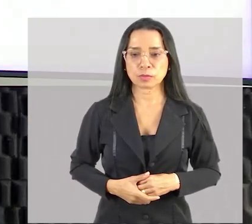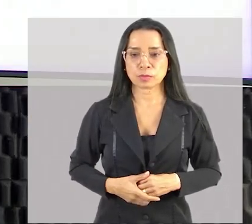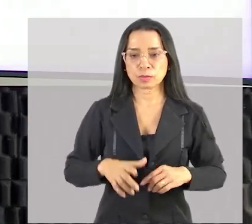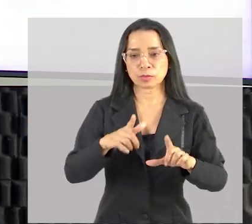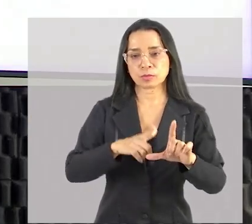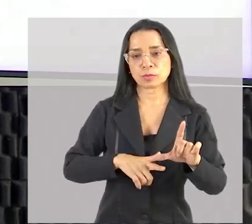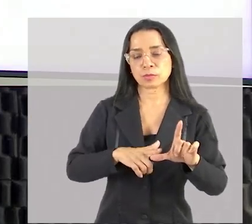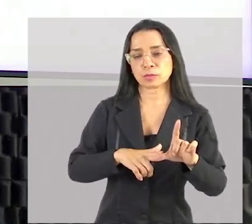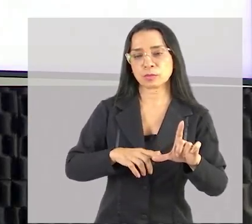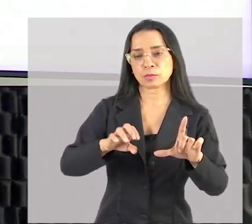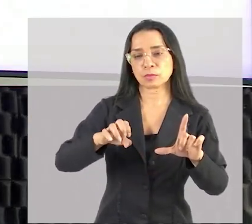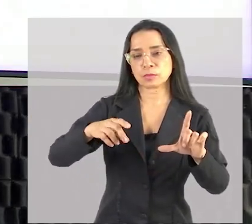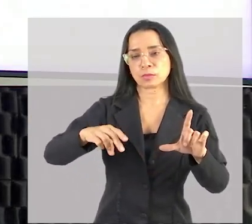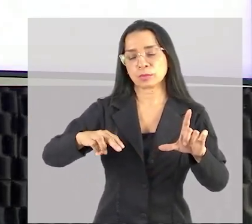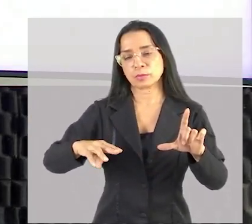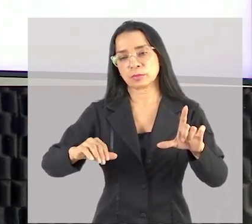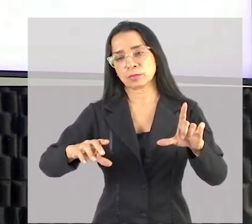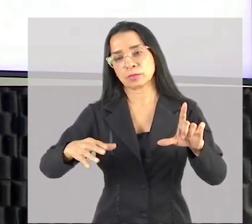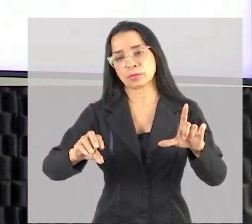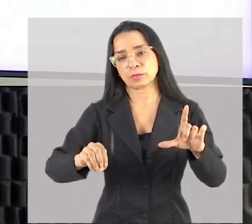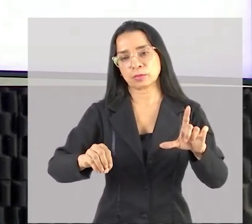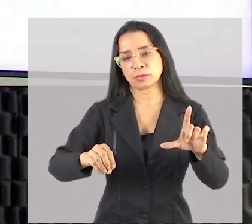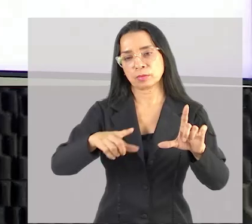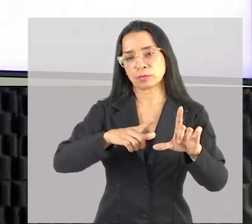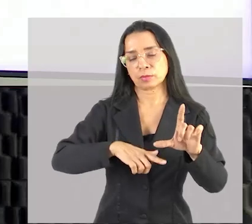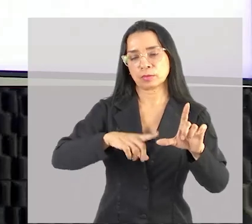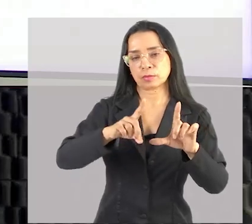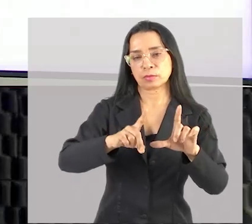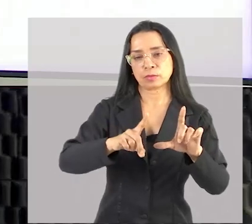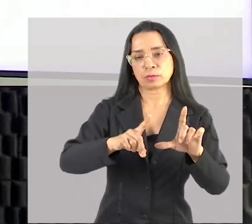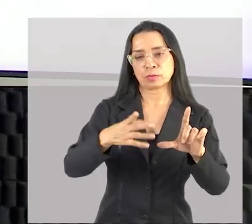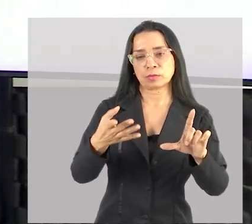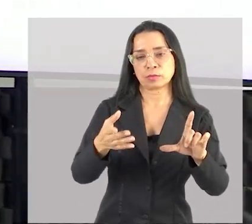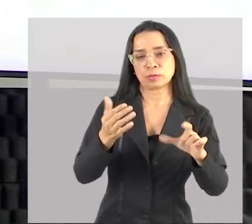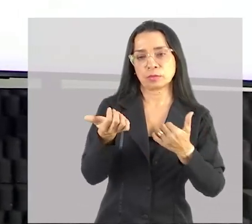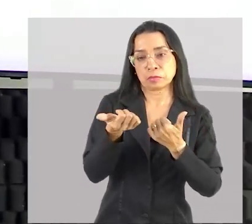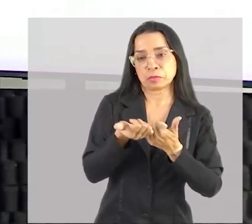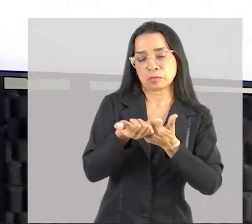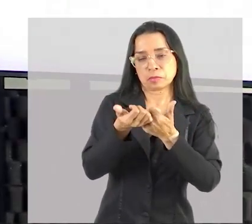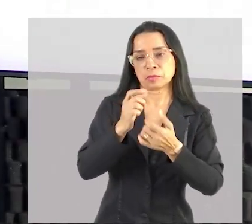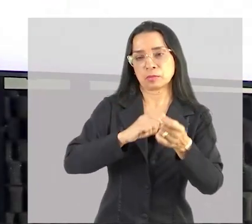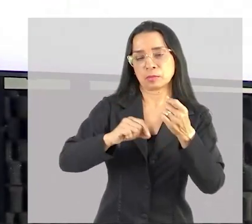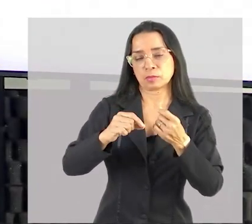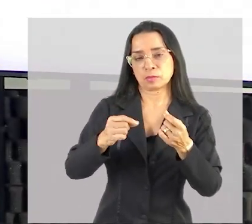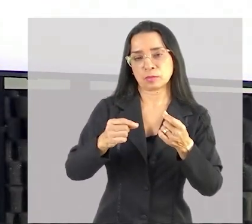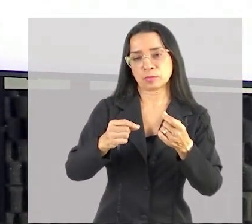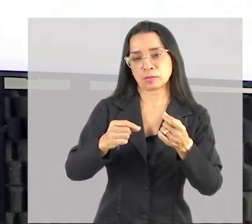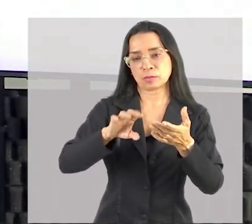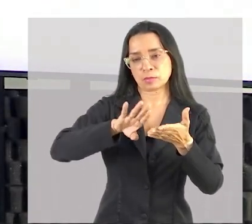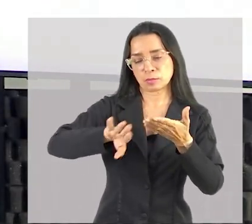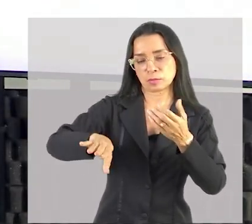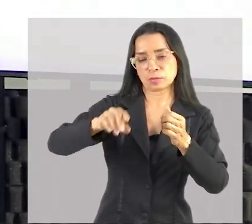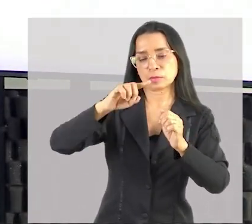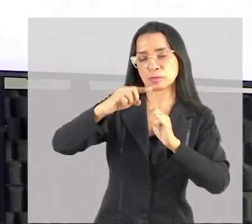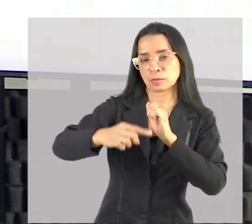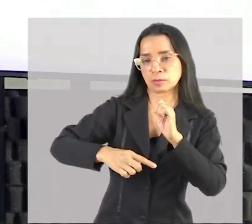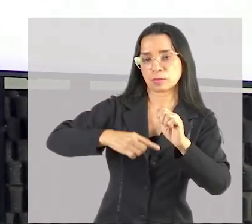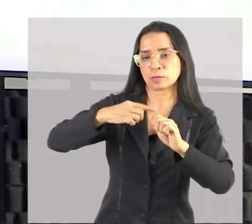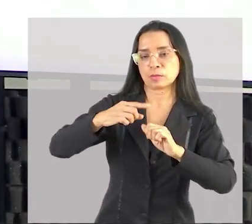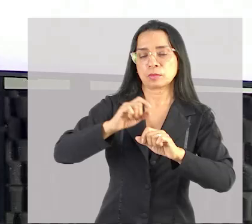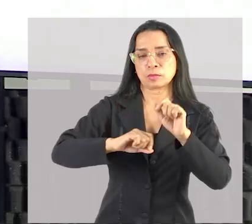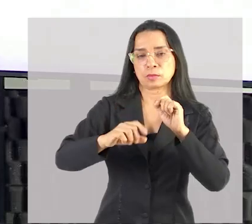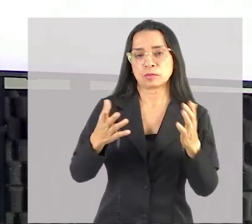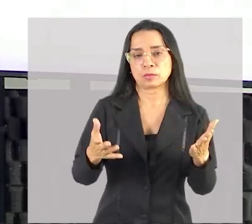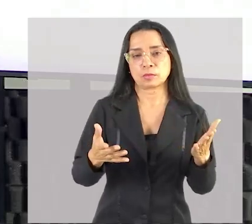Eliminação. Gente, ó, eliminação é tirar o átomo. Eu estou substituindo um grupo por outro. Não confunde,